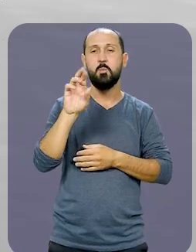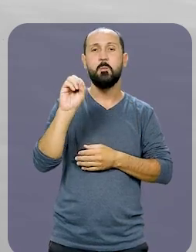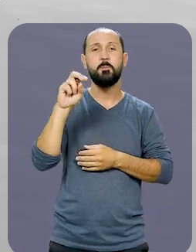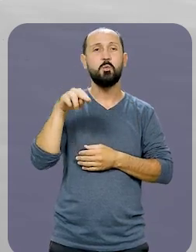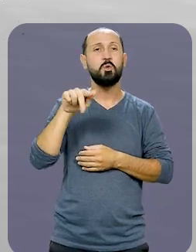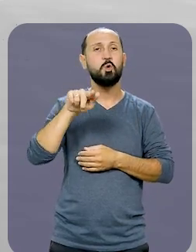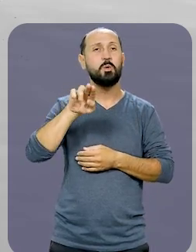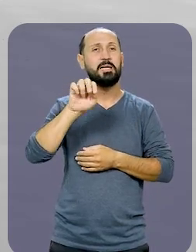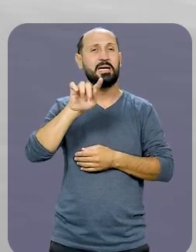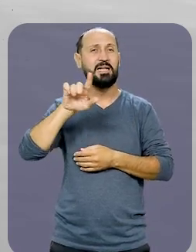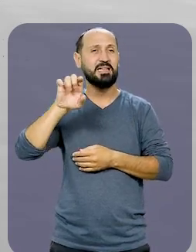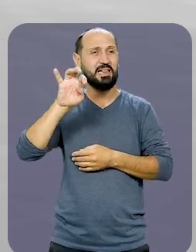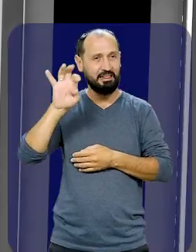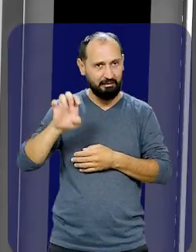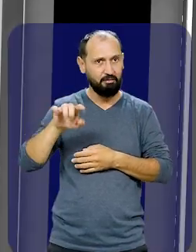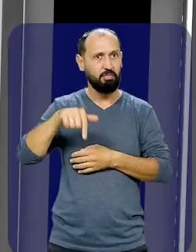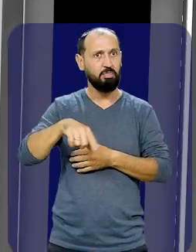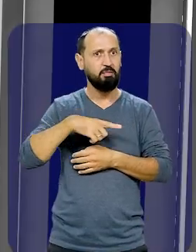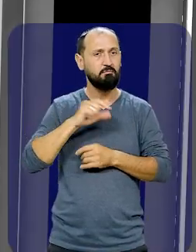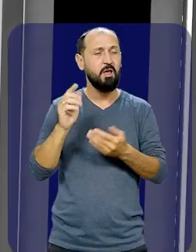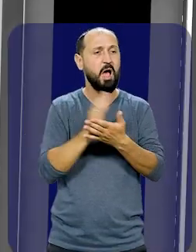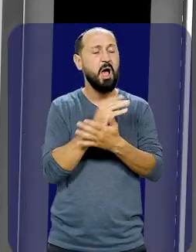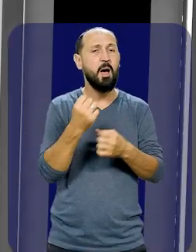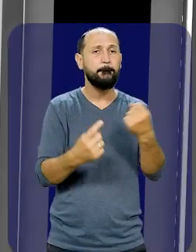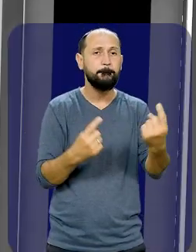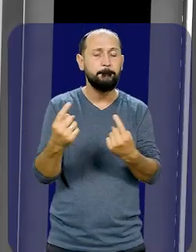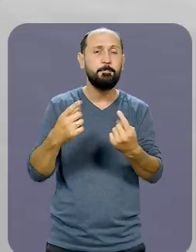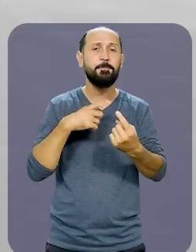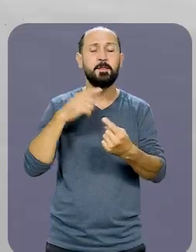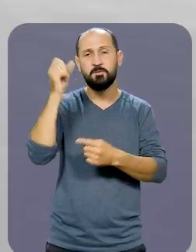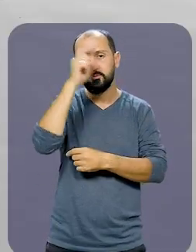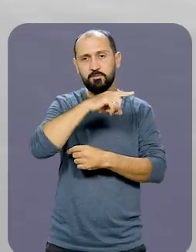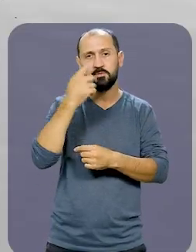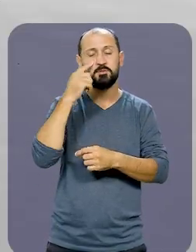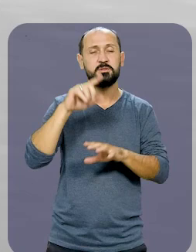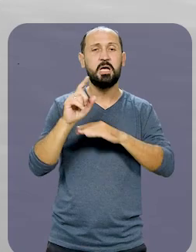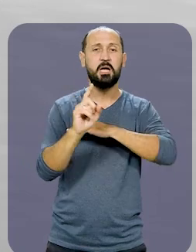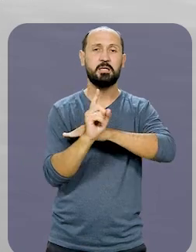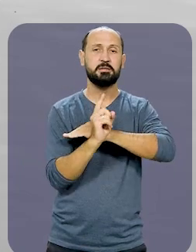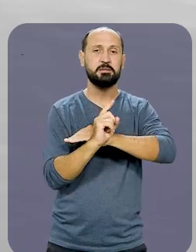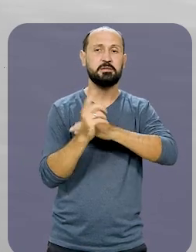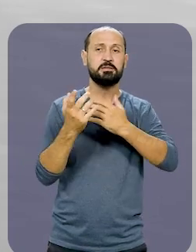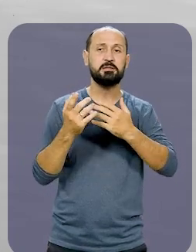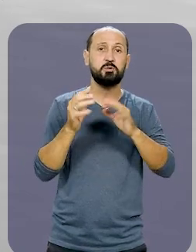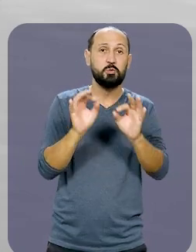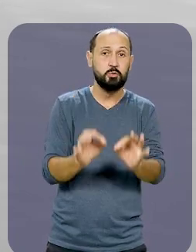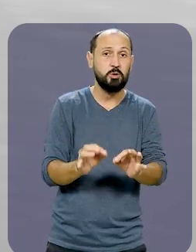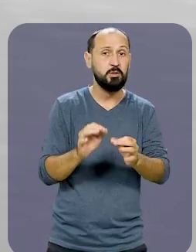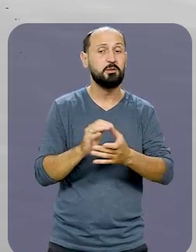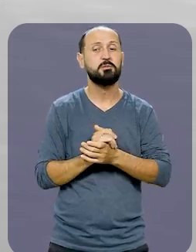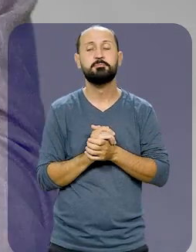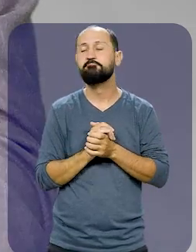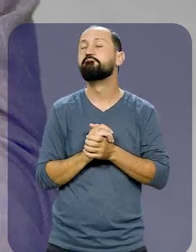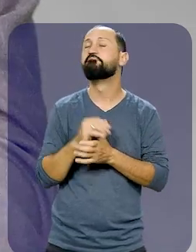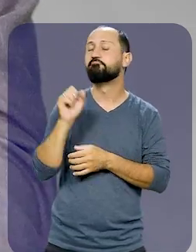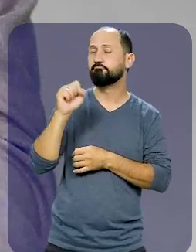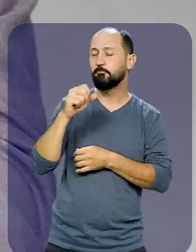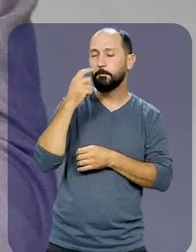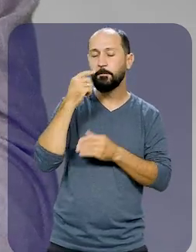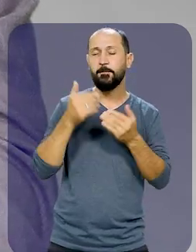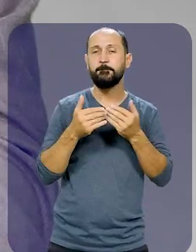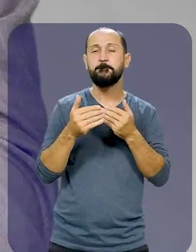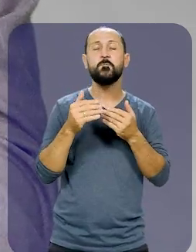muitas crianças, tiveram algumas que até tiveram dificuldade de ser atendidas, né, de forma correta.